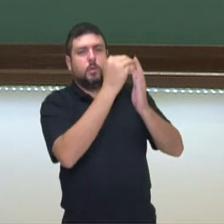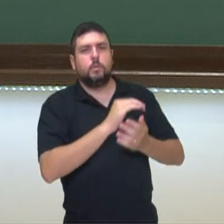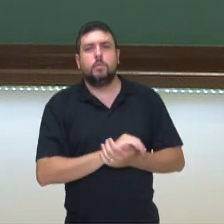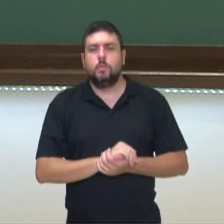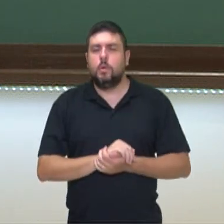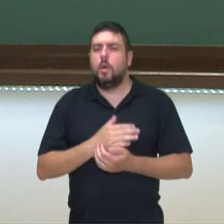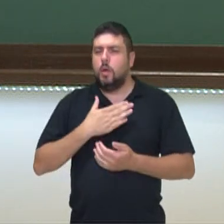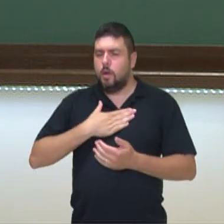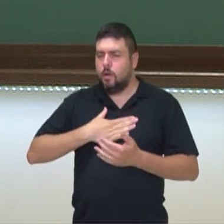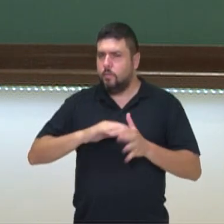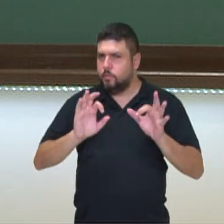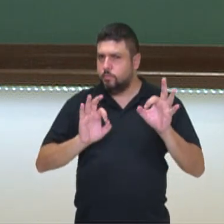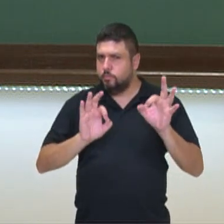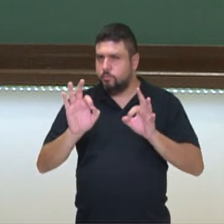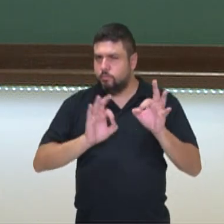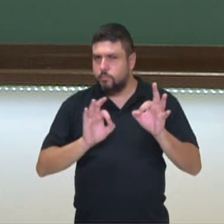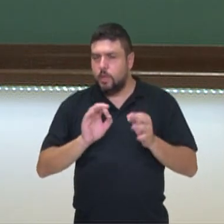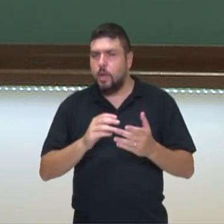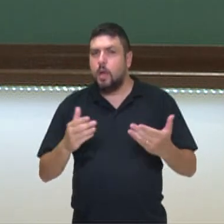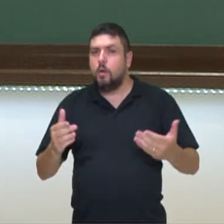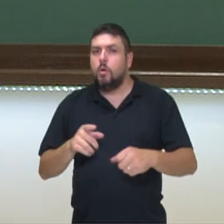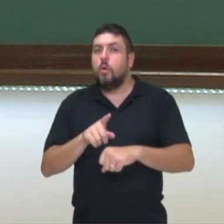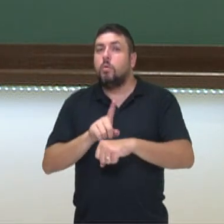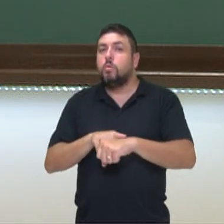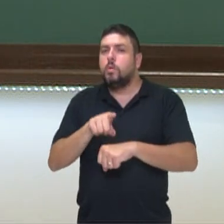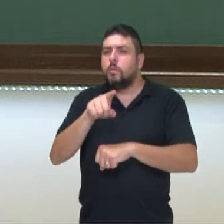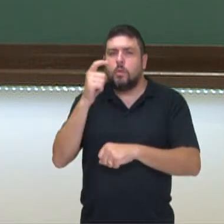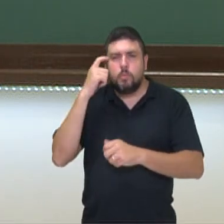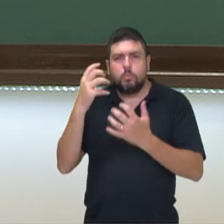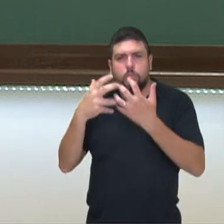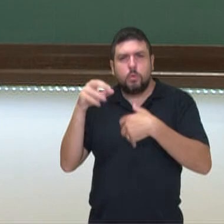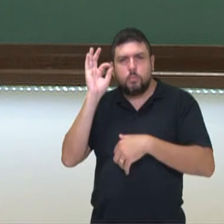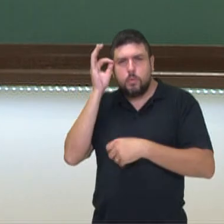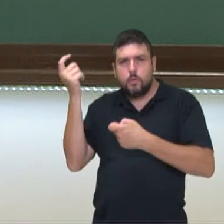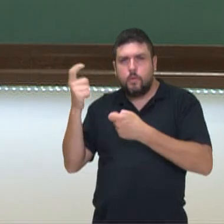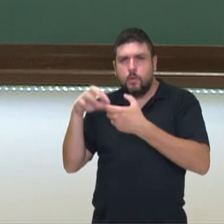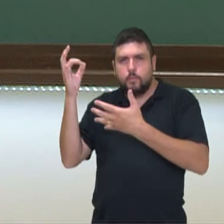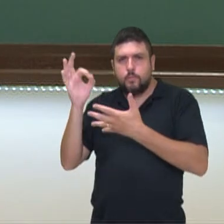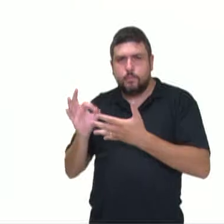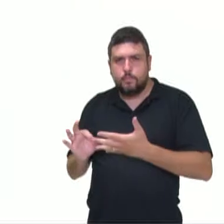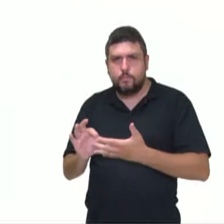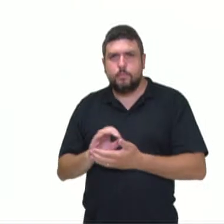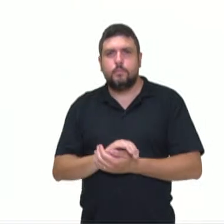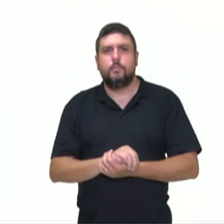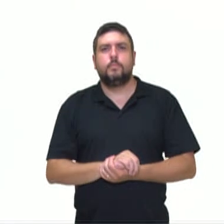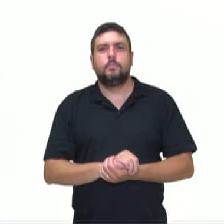já vai organizar. Então, a professora vai dar um tempo para vocês resolverem e a gente já volta com a resolução.